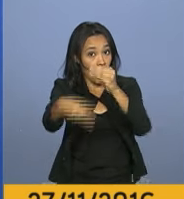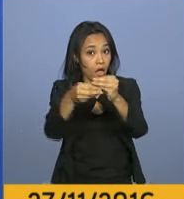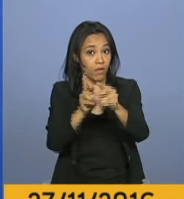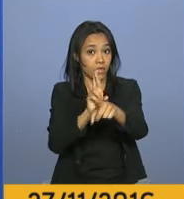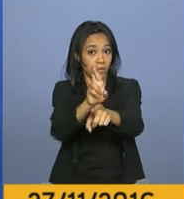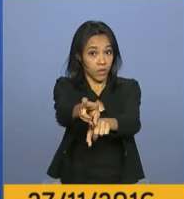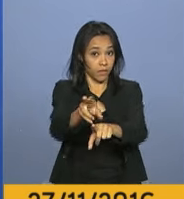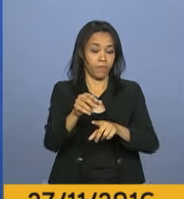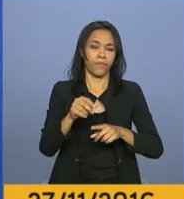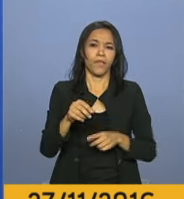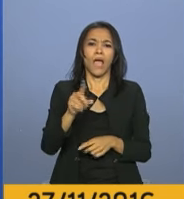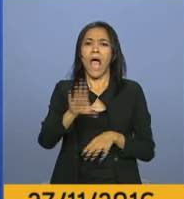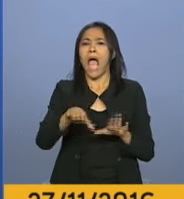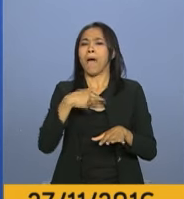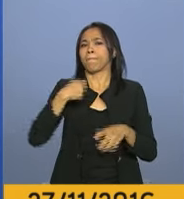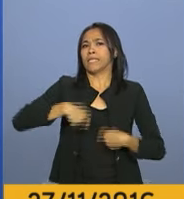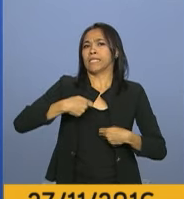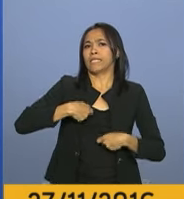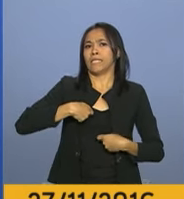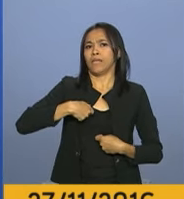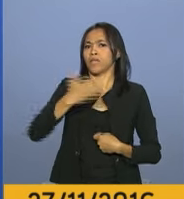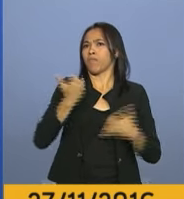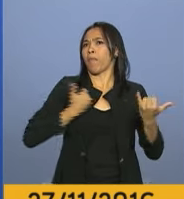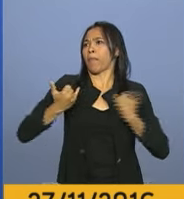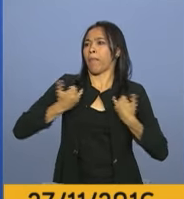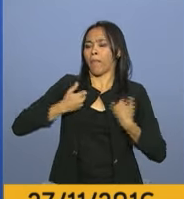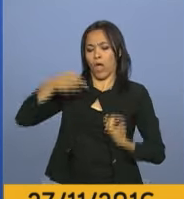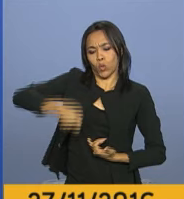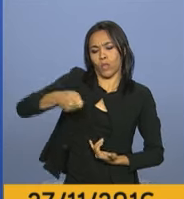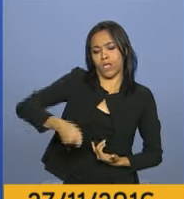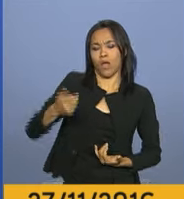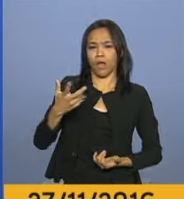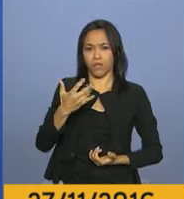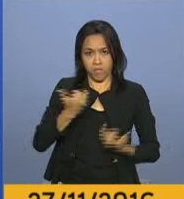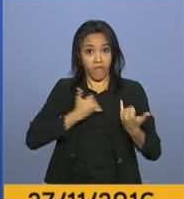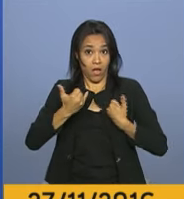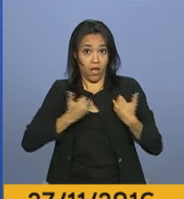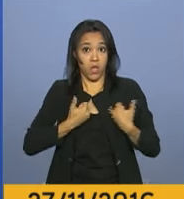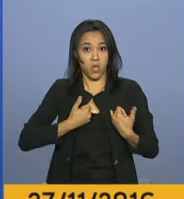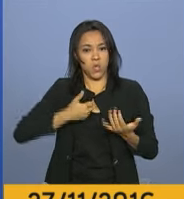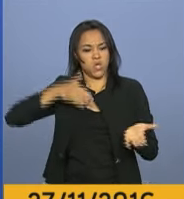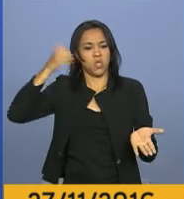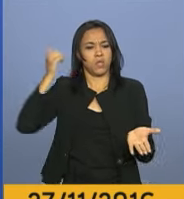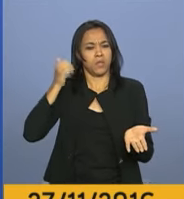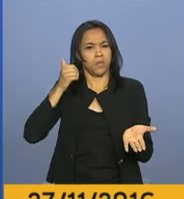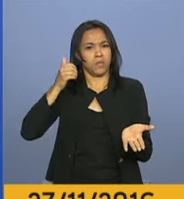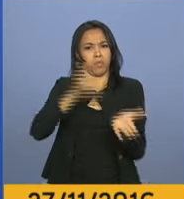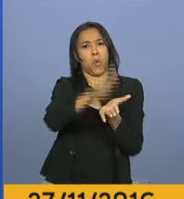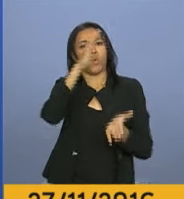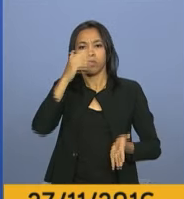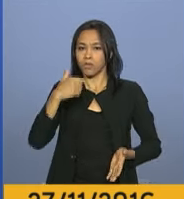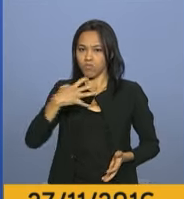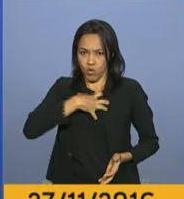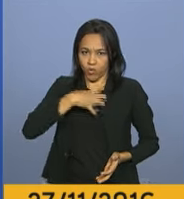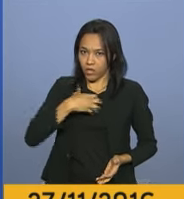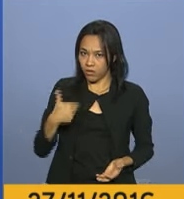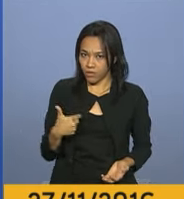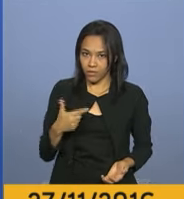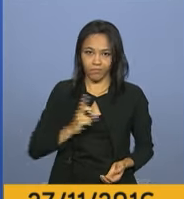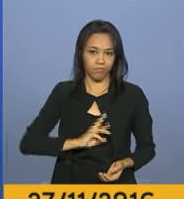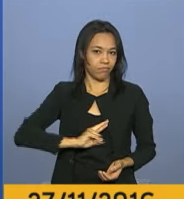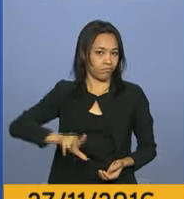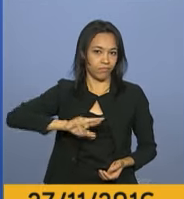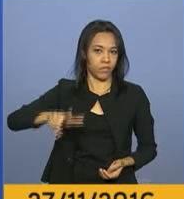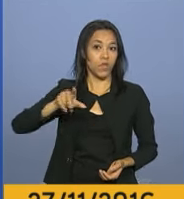muitas vezes dizem: não, você precisa ser mais autoritário, você precisa determinar, expulse no dia. Não é meu estilo. E eu